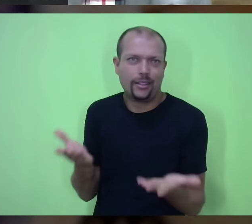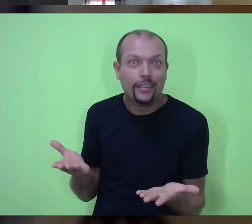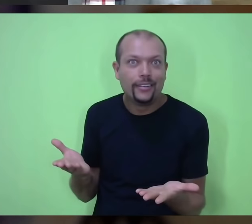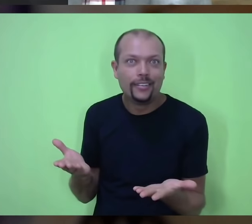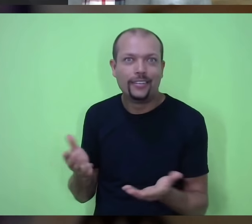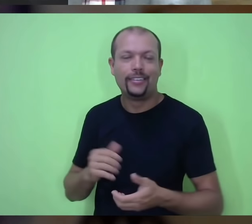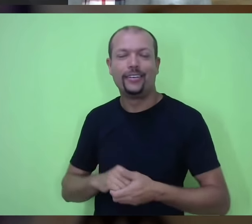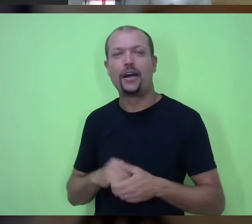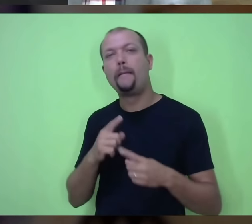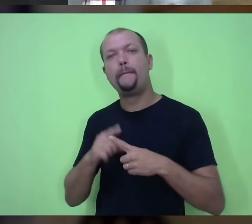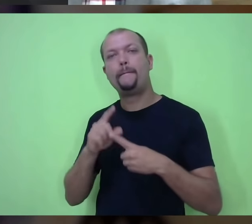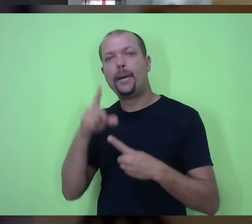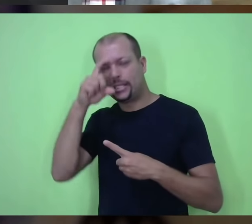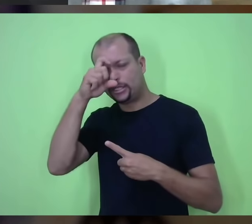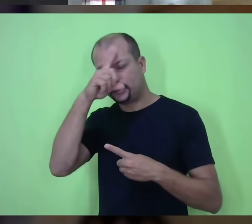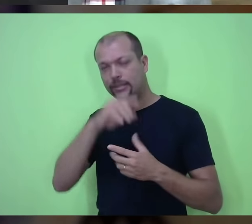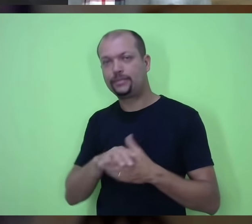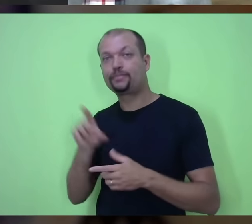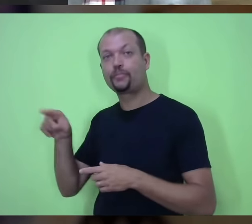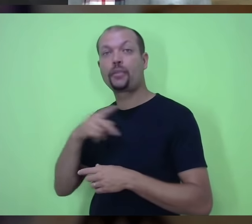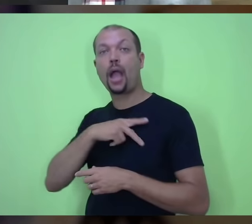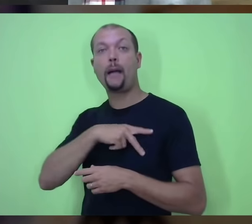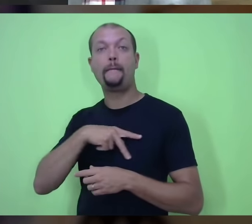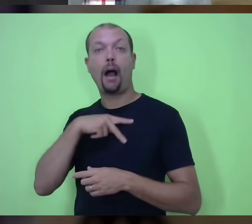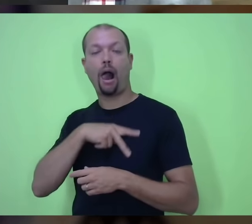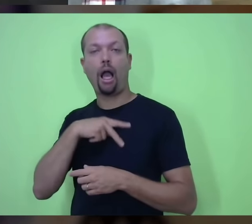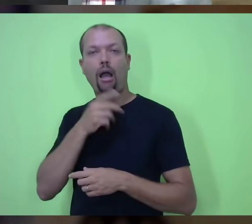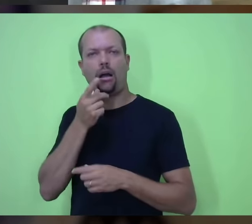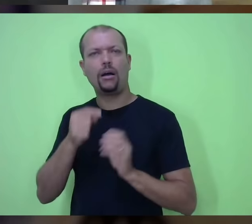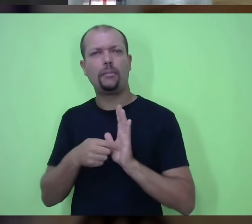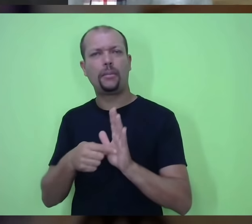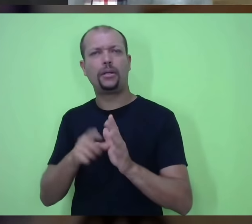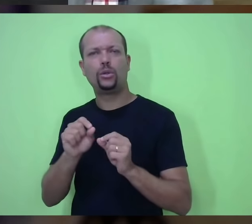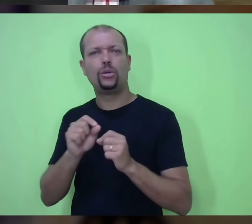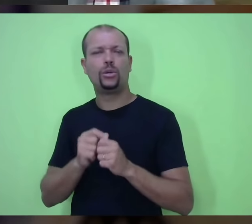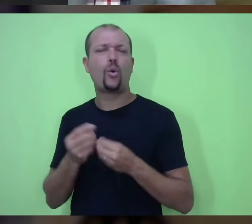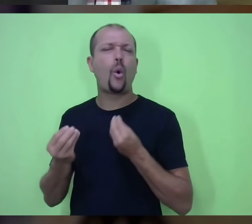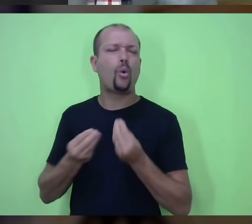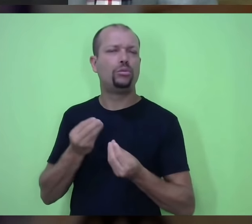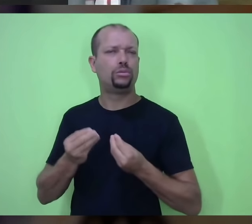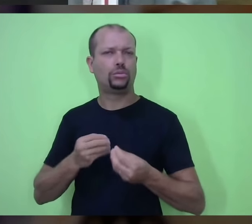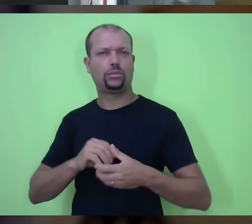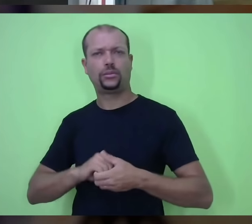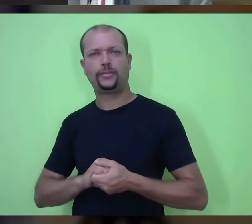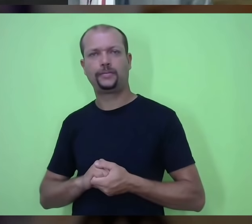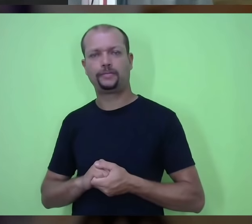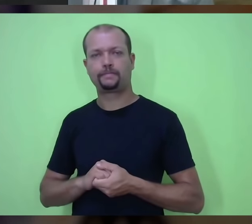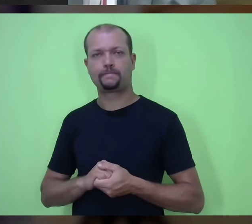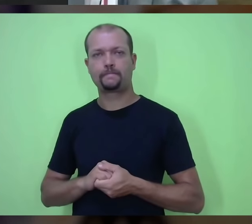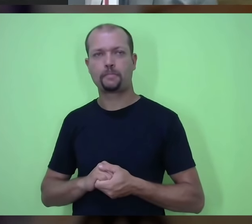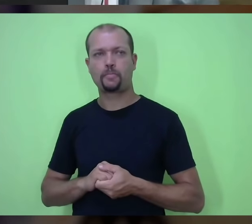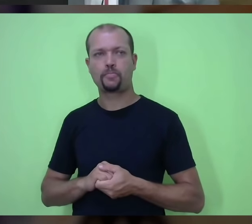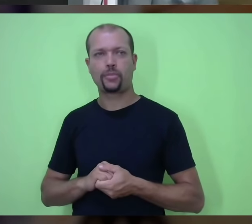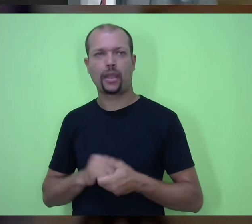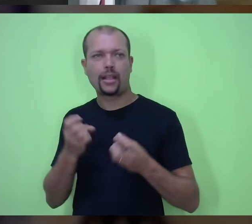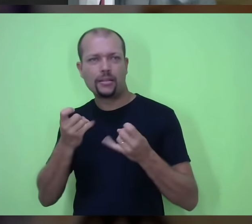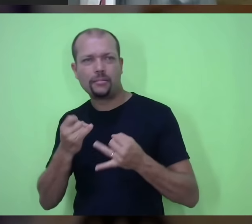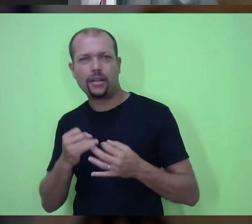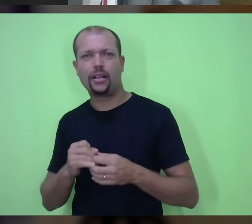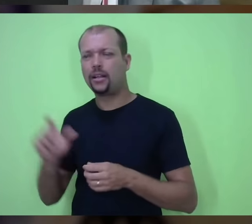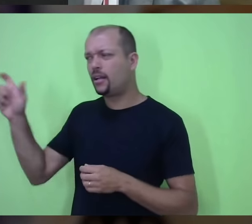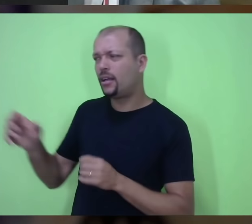sólido. E olha que ele passa tangencialmente sobre essas questões, né? Vamos assim, a